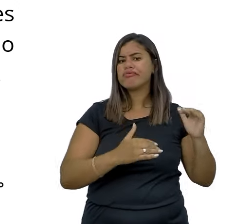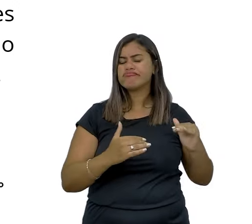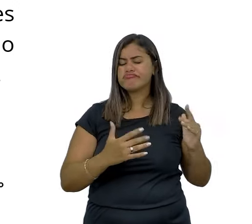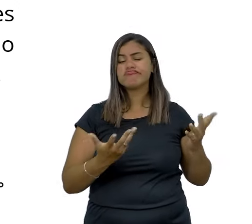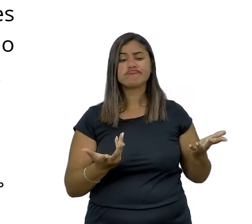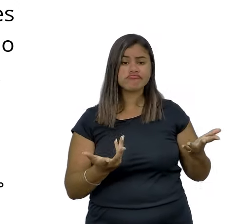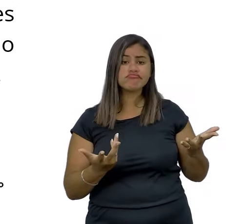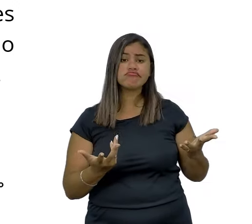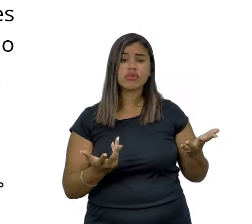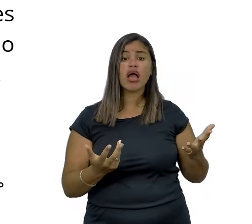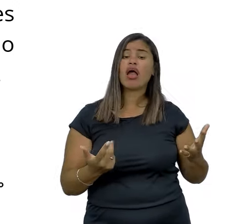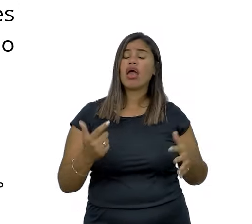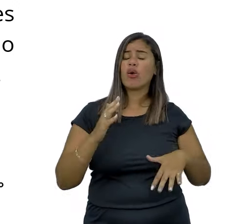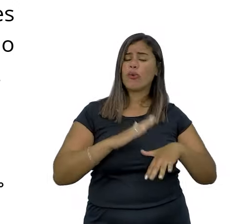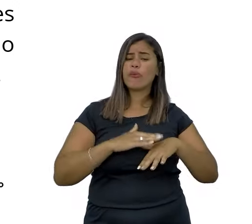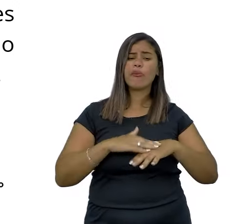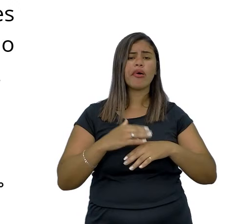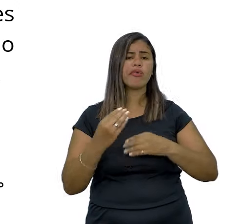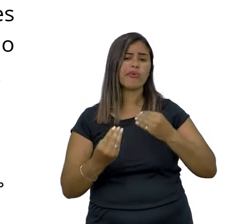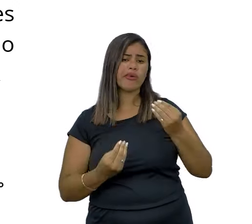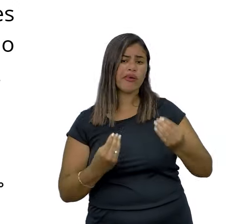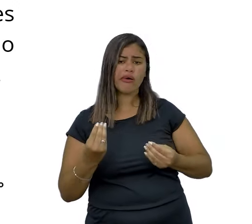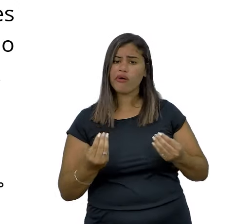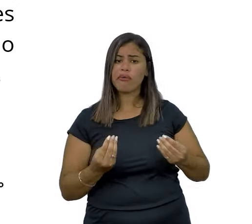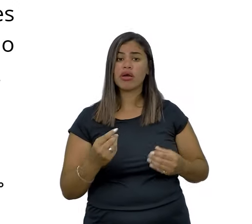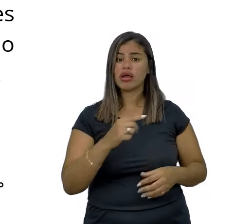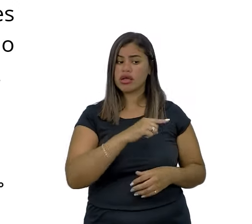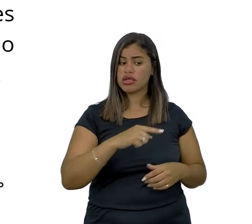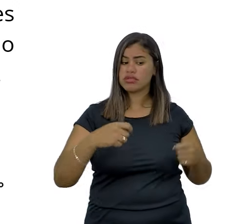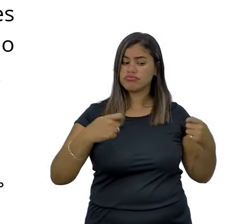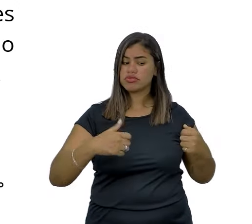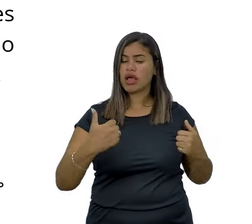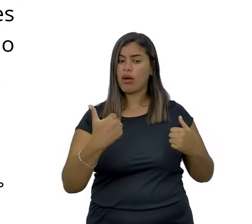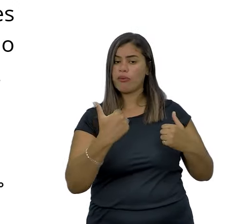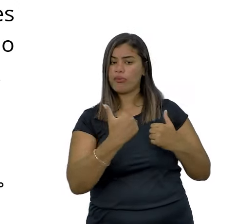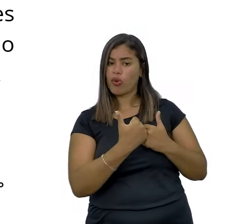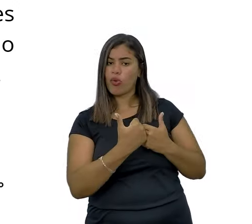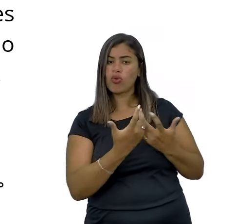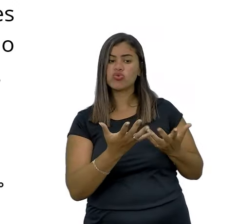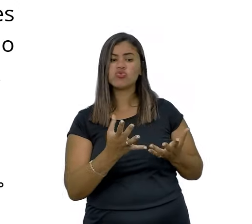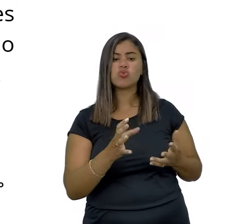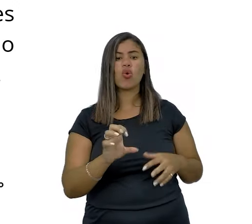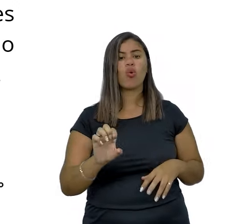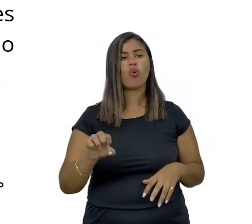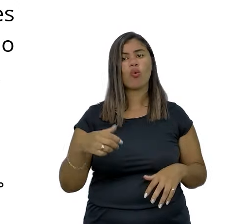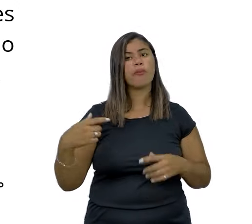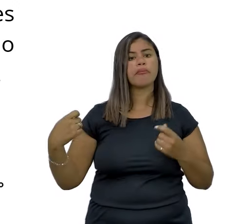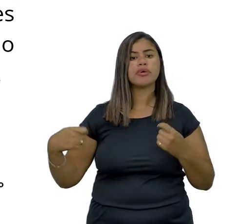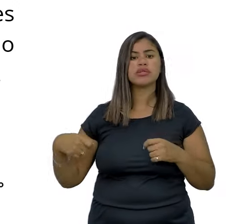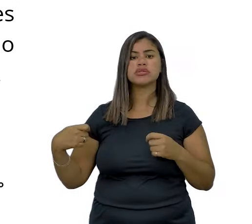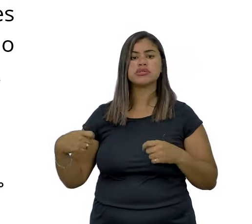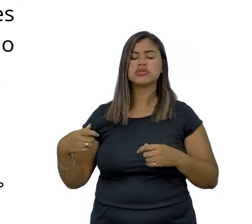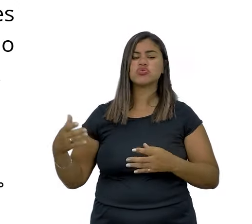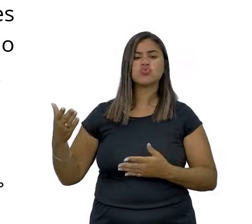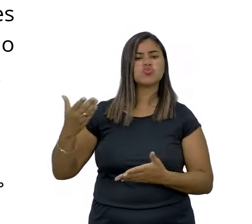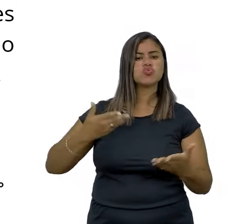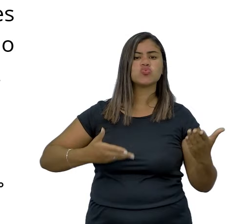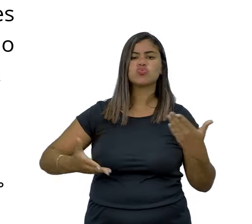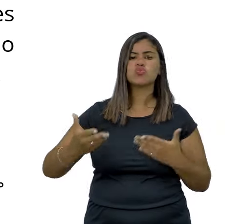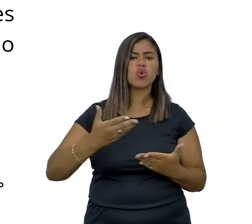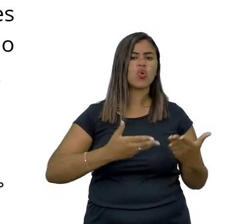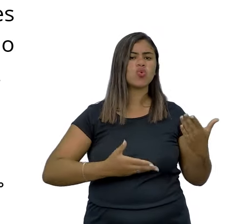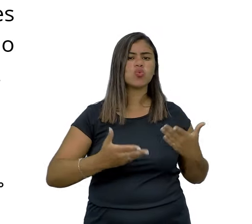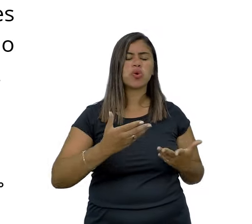Como que você vai fazer? Eles estão precisando de apoio? Vai ser uma